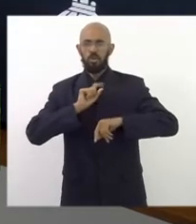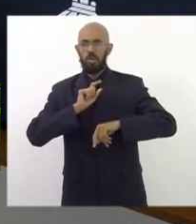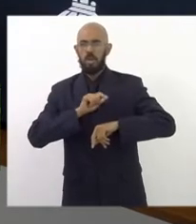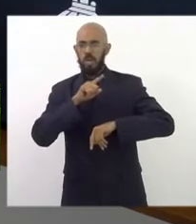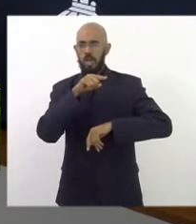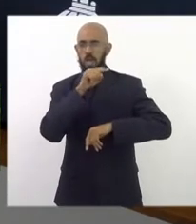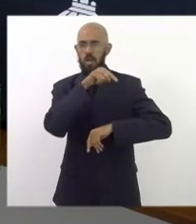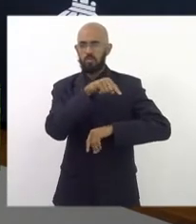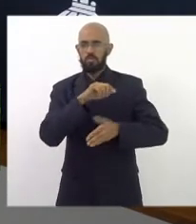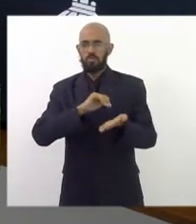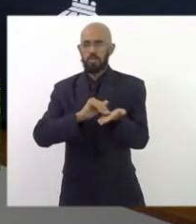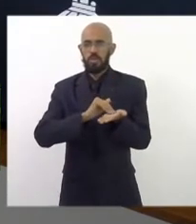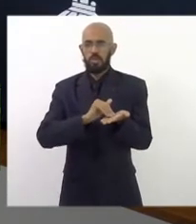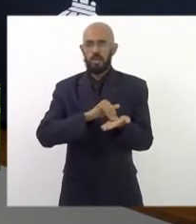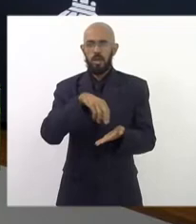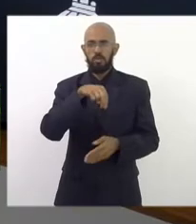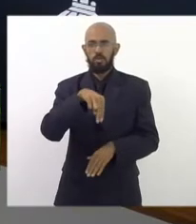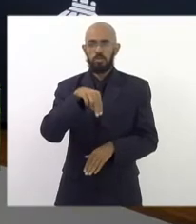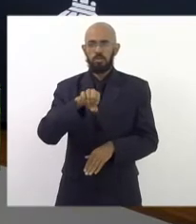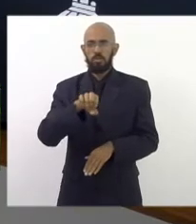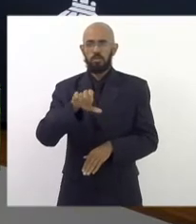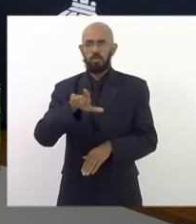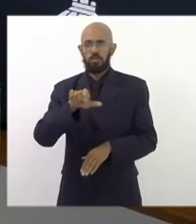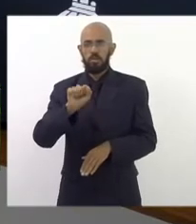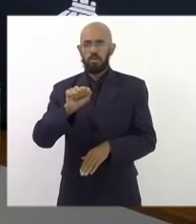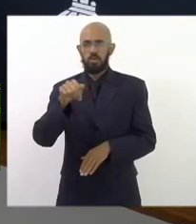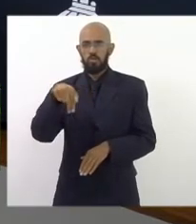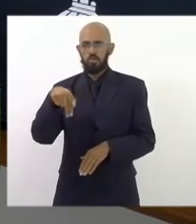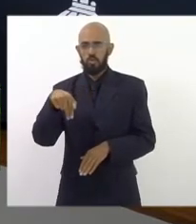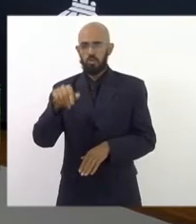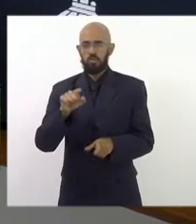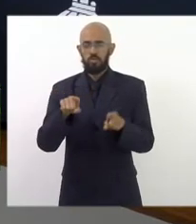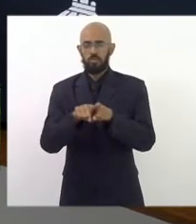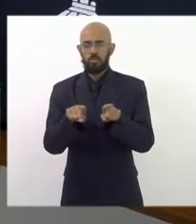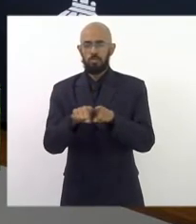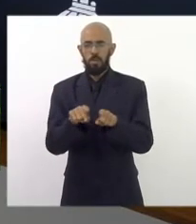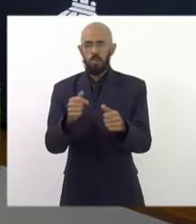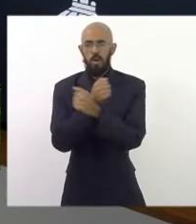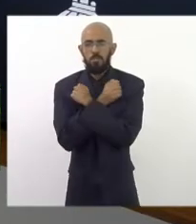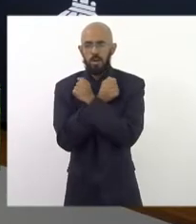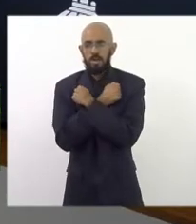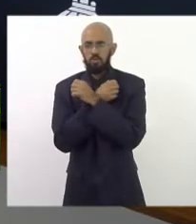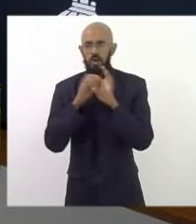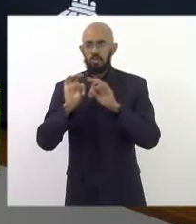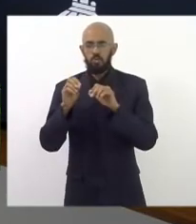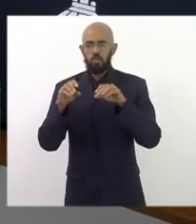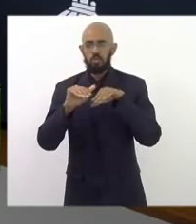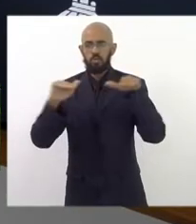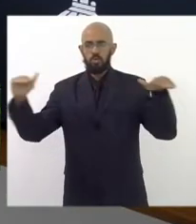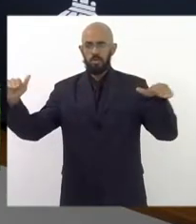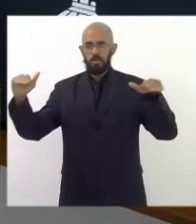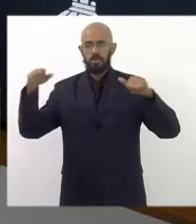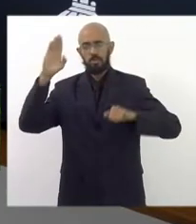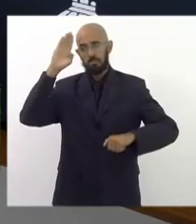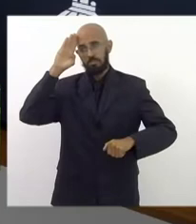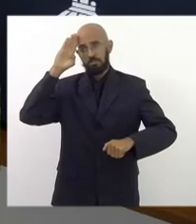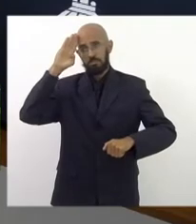ao secretário Nelson Rocha e mandar um abraço para todo mundo que está aí na mesa em volta, particularmente ao Bruno